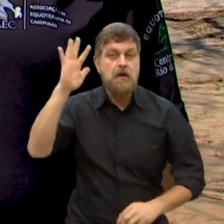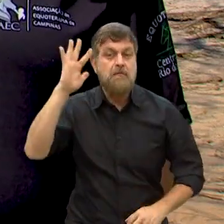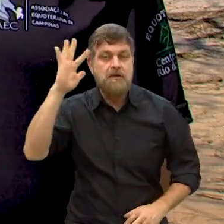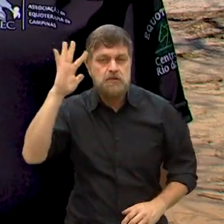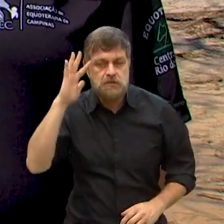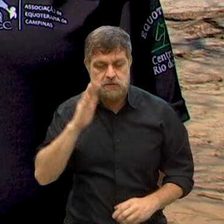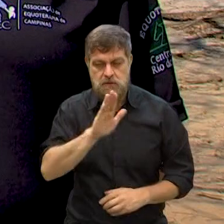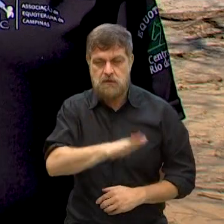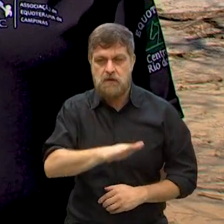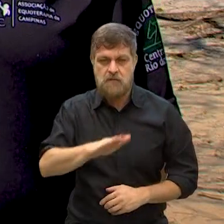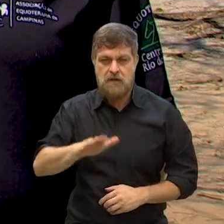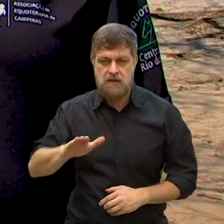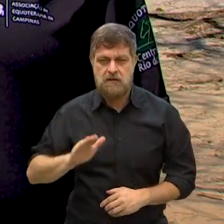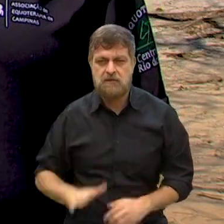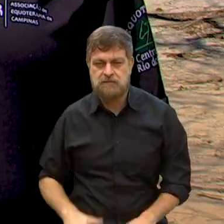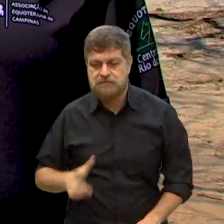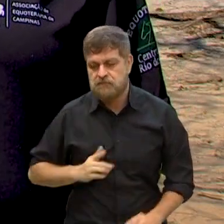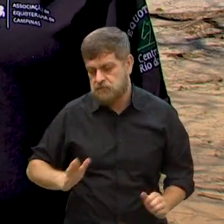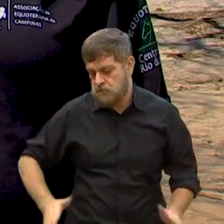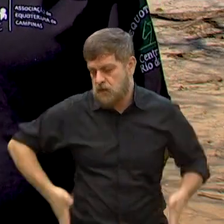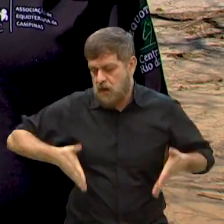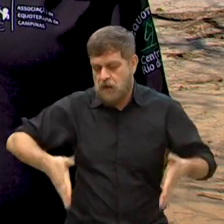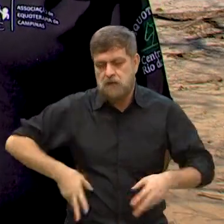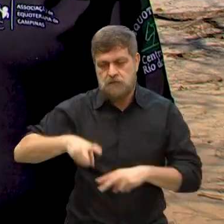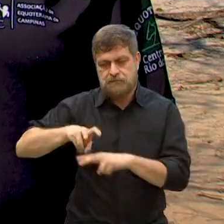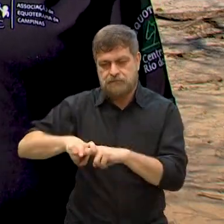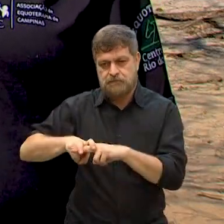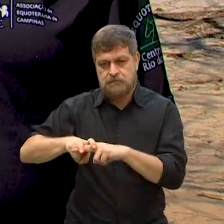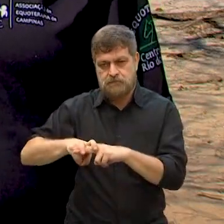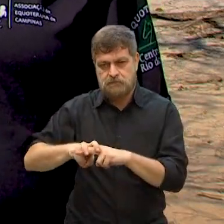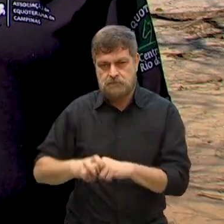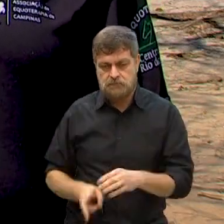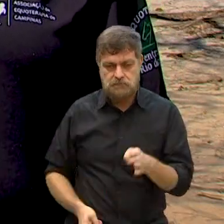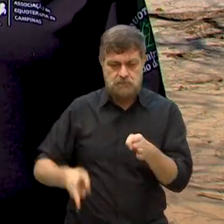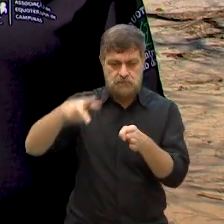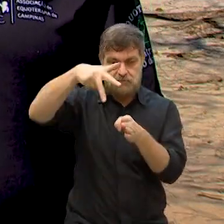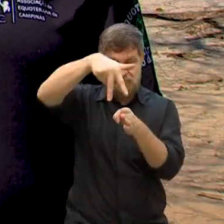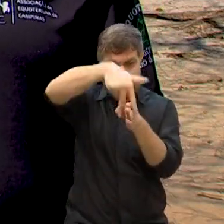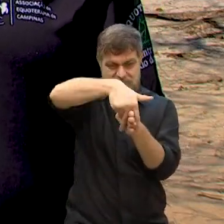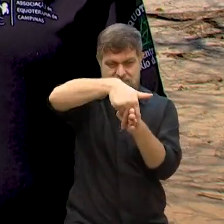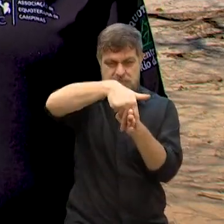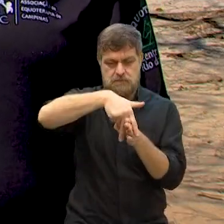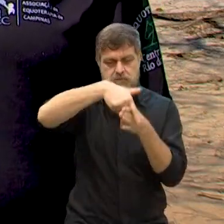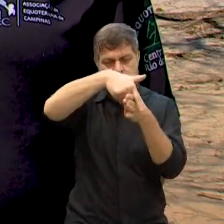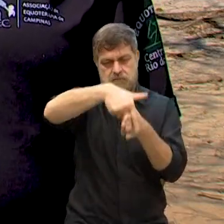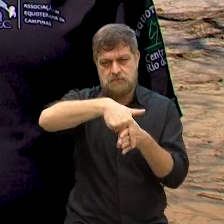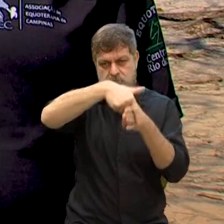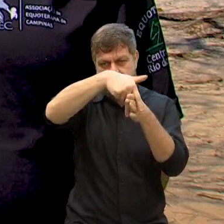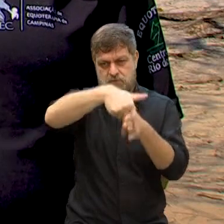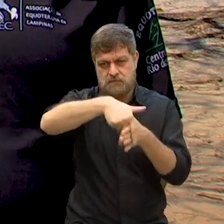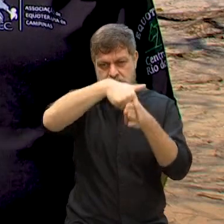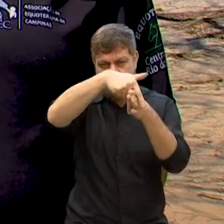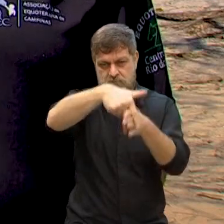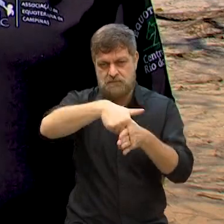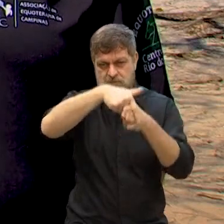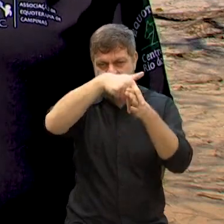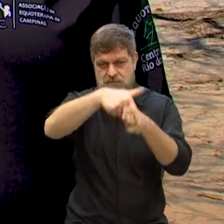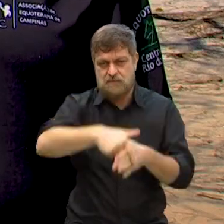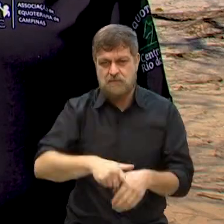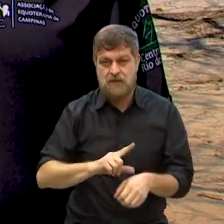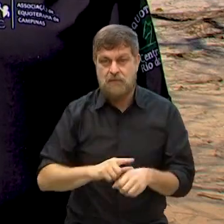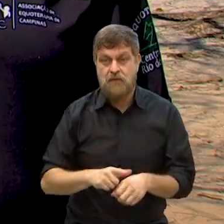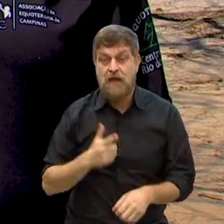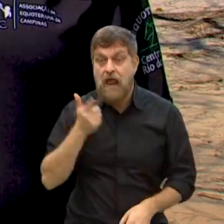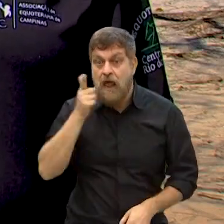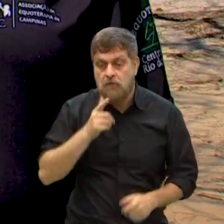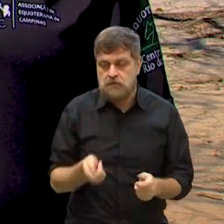Você imagine uma criança sair da sua cadeira de rodas, de repente estar em cima de um cavalo e com